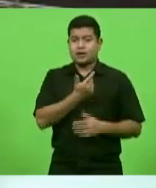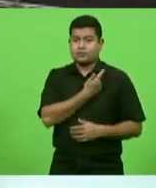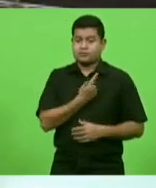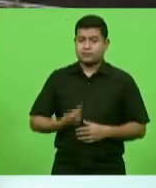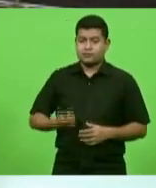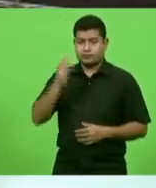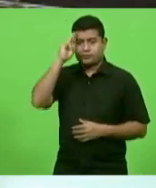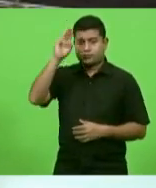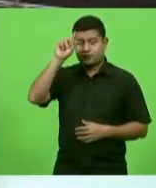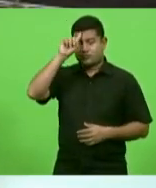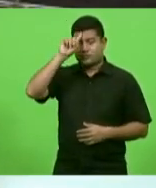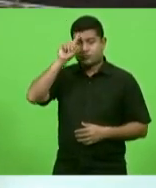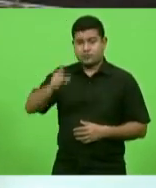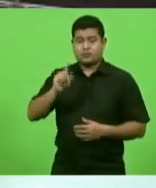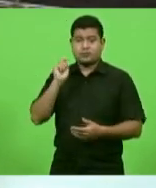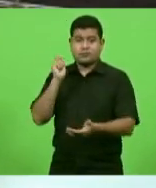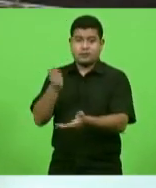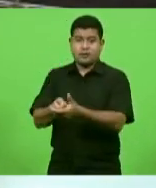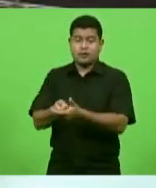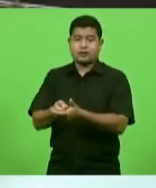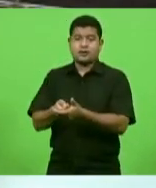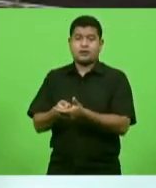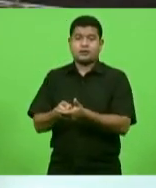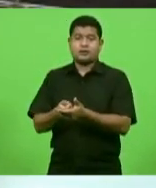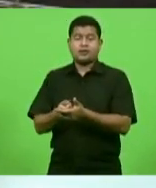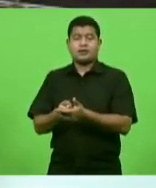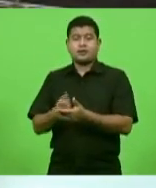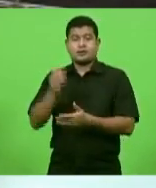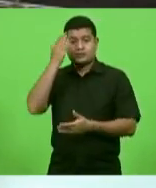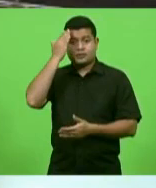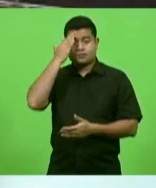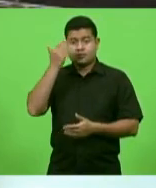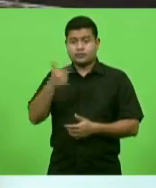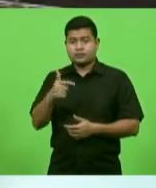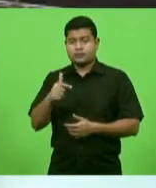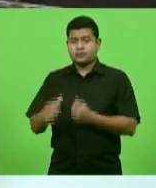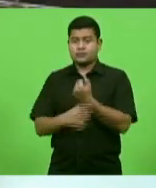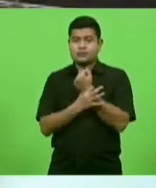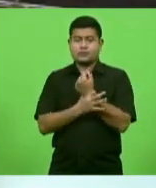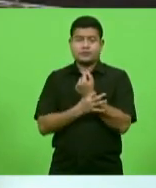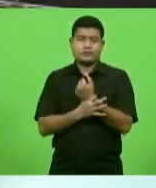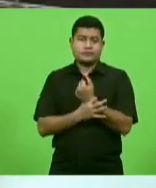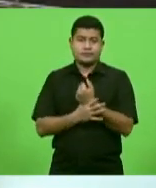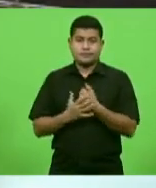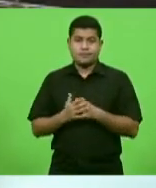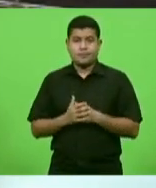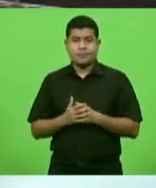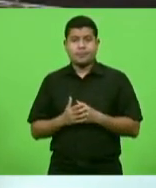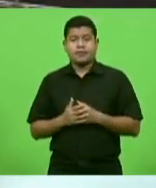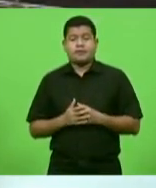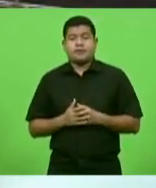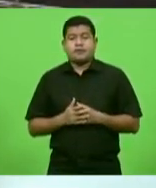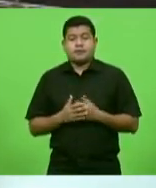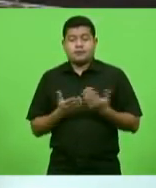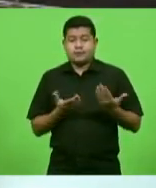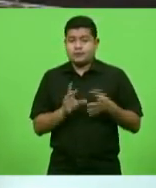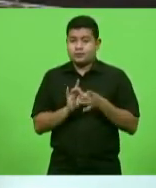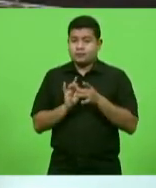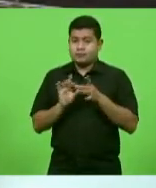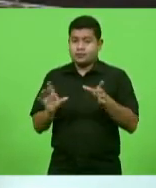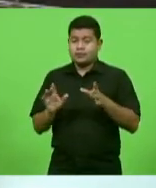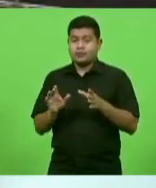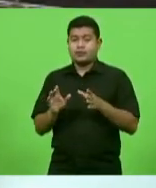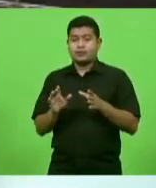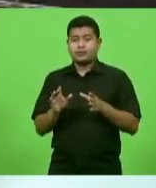antecipado sem adoção das devidas cautelas que autorizou que assim que fosse feito o que expressa mede